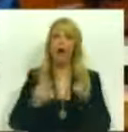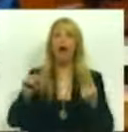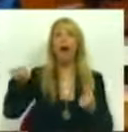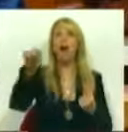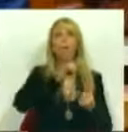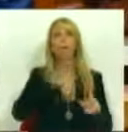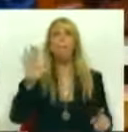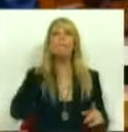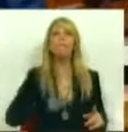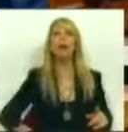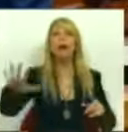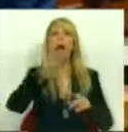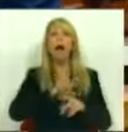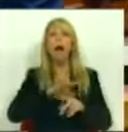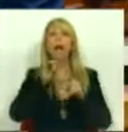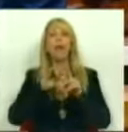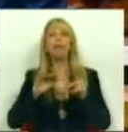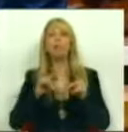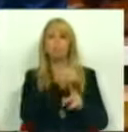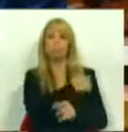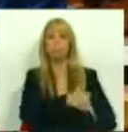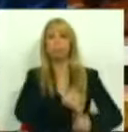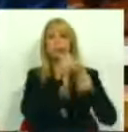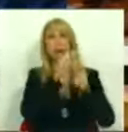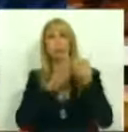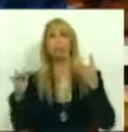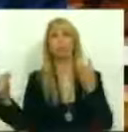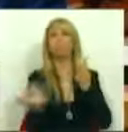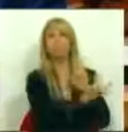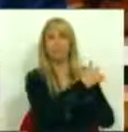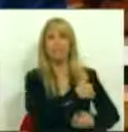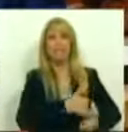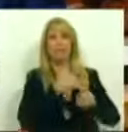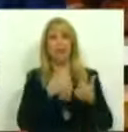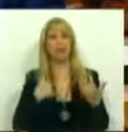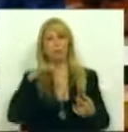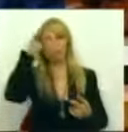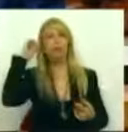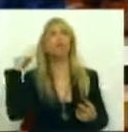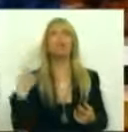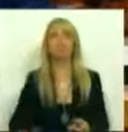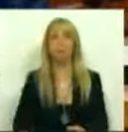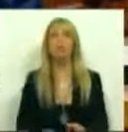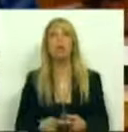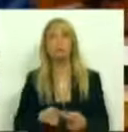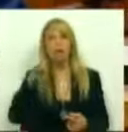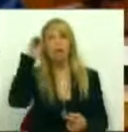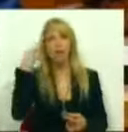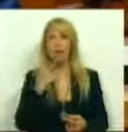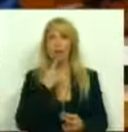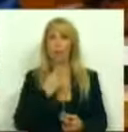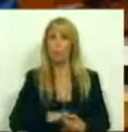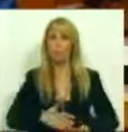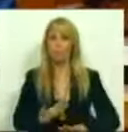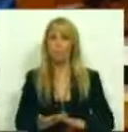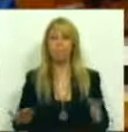nas zonas urbanas, na periferia das grandes cidades, se tornou mesmo muito difícil, duríssima. Ninguém